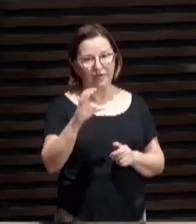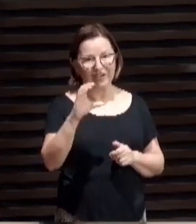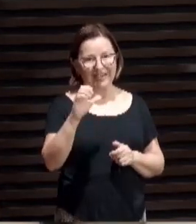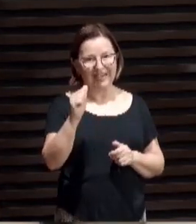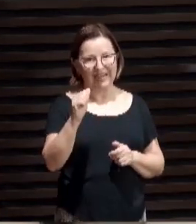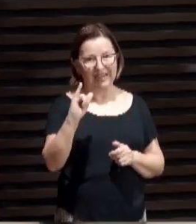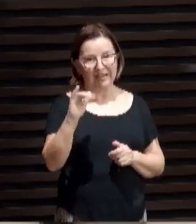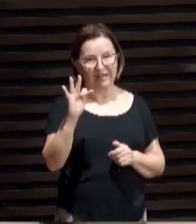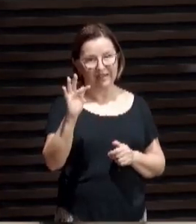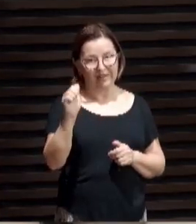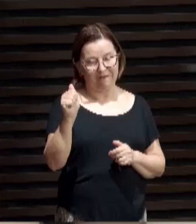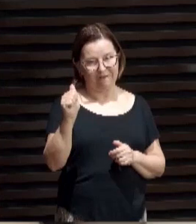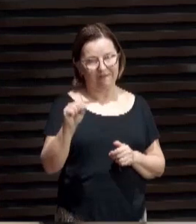sacerdote.